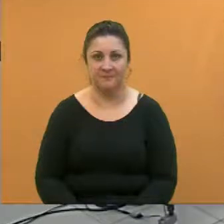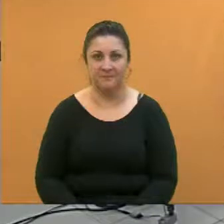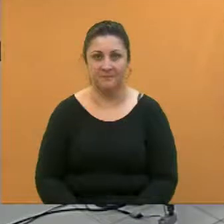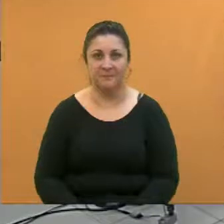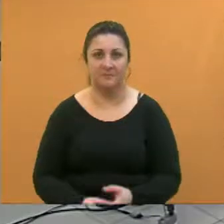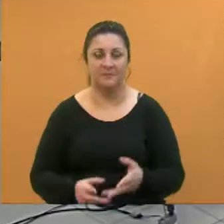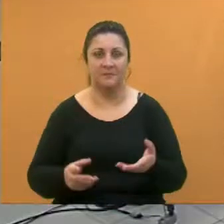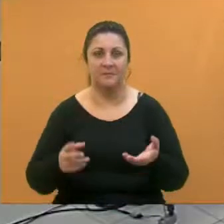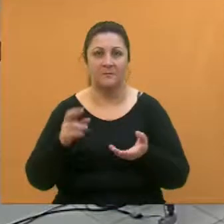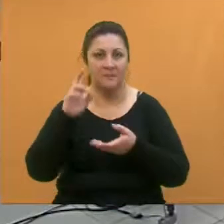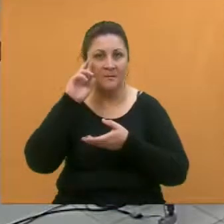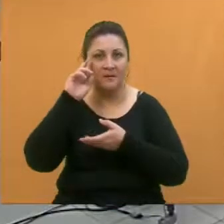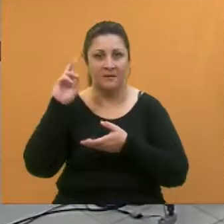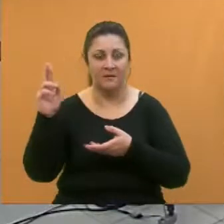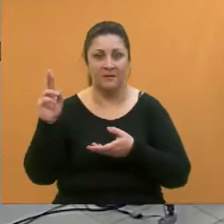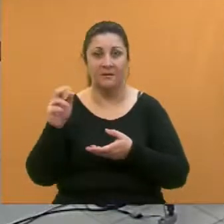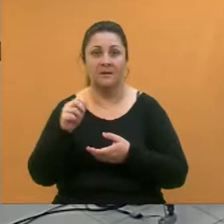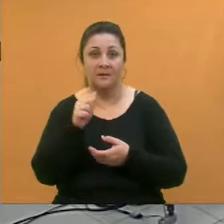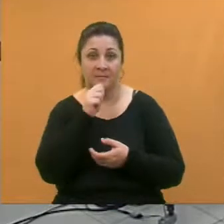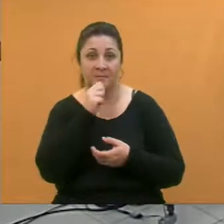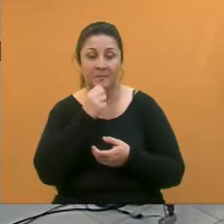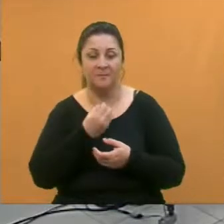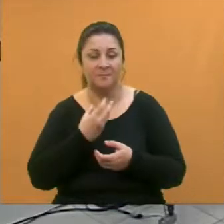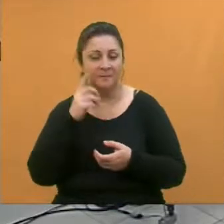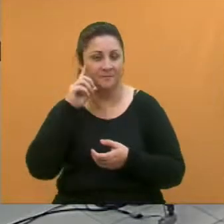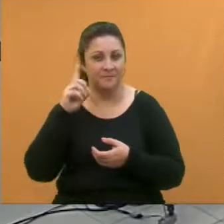Senhoras e senhores, ainda bom dia.